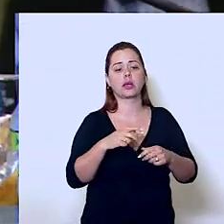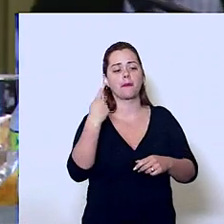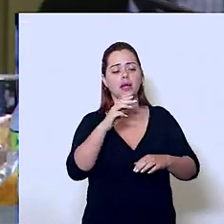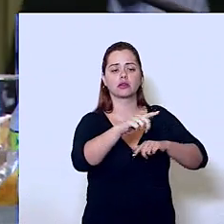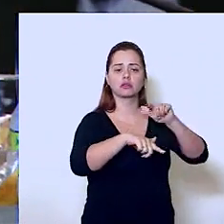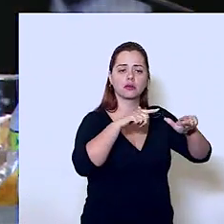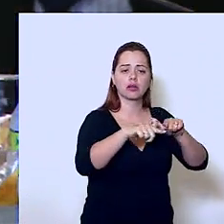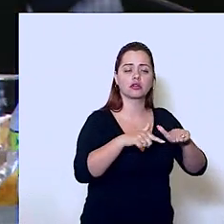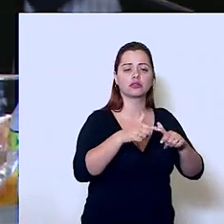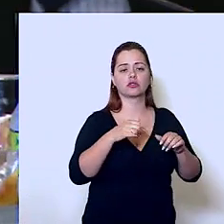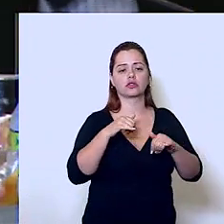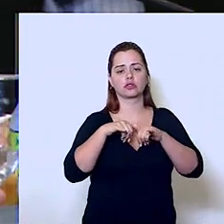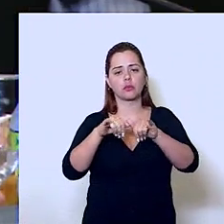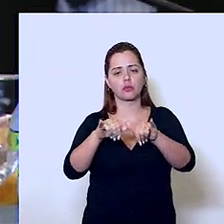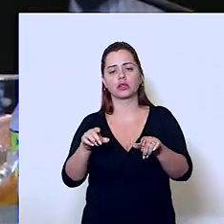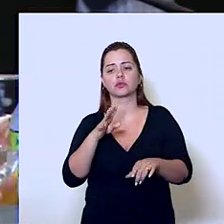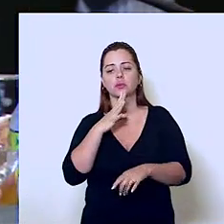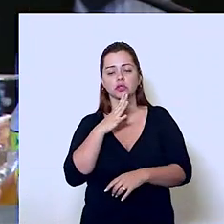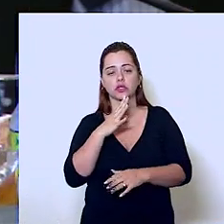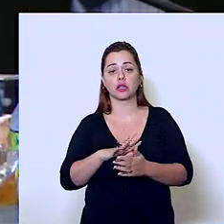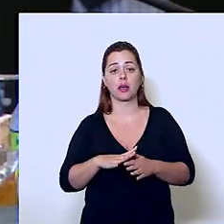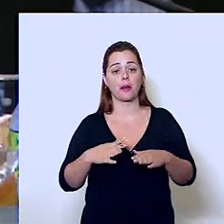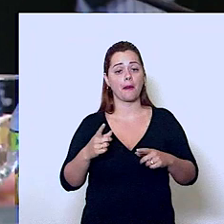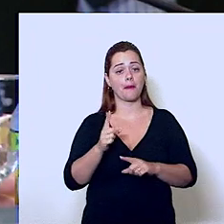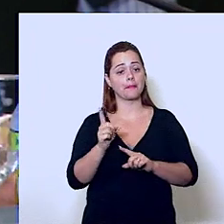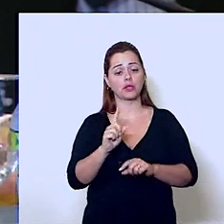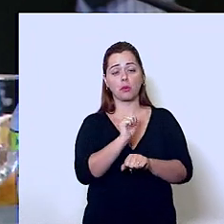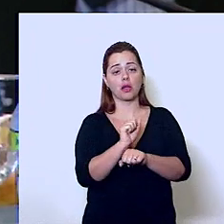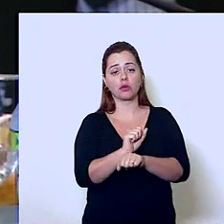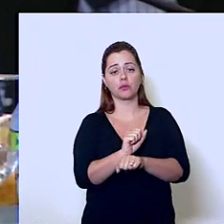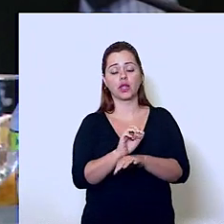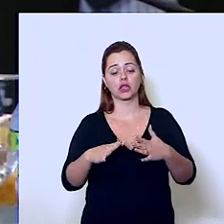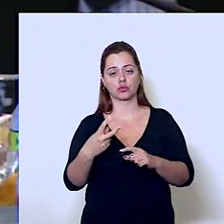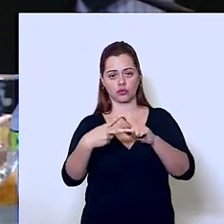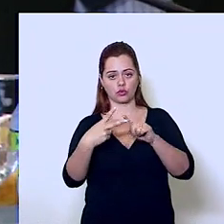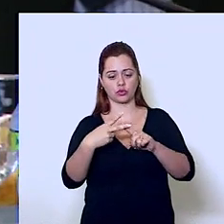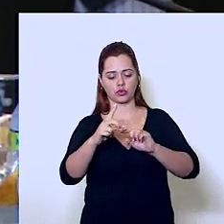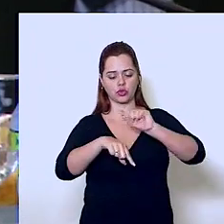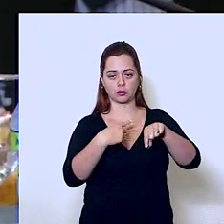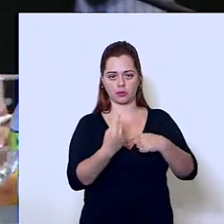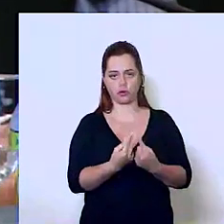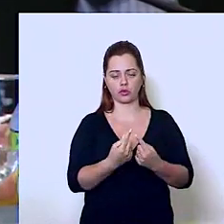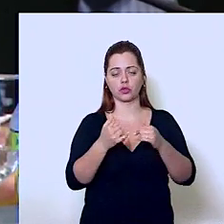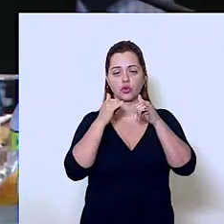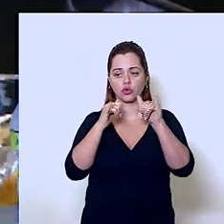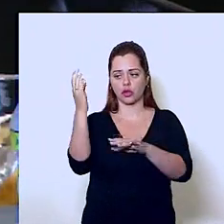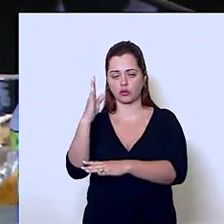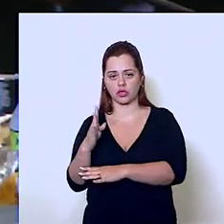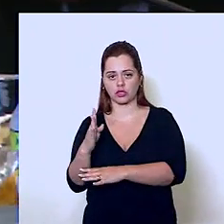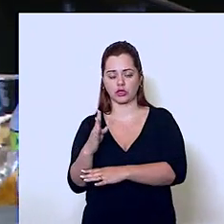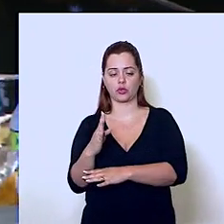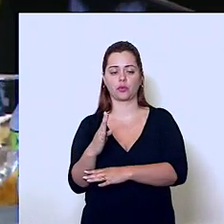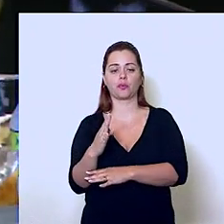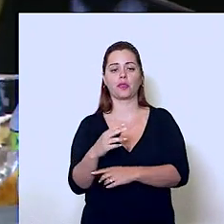reconhecidas. Mas não parou por aí. Dois dias depois, lá era o Jornal do Brasil, ainda funcionava na Avenida Rio Branco,